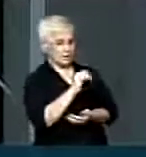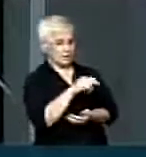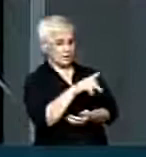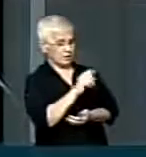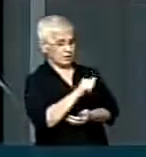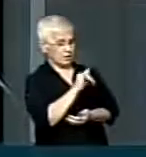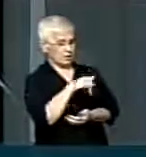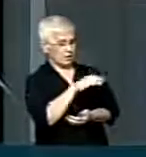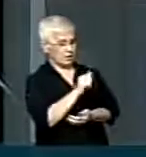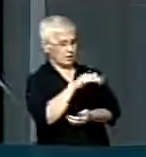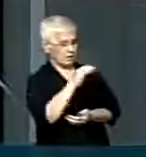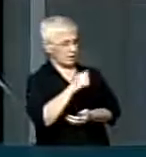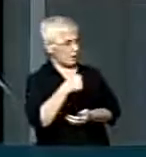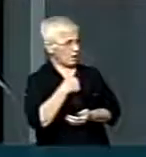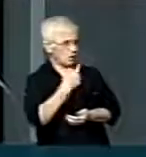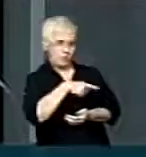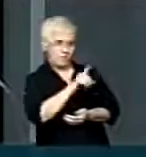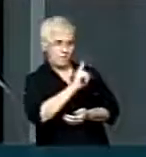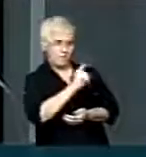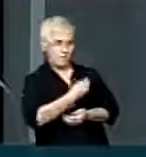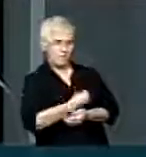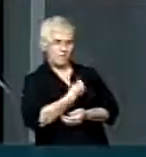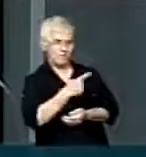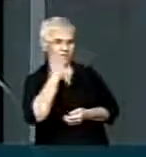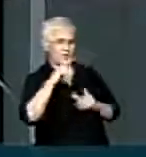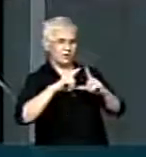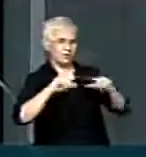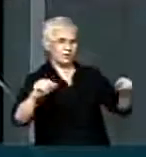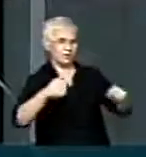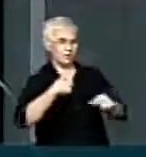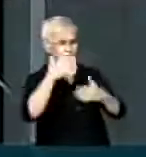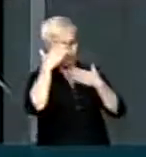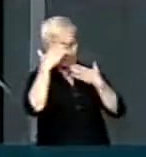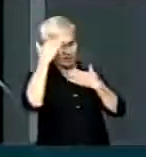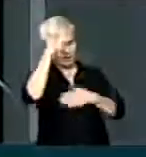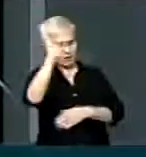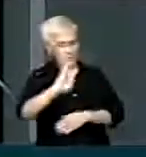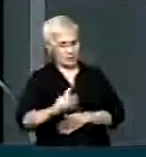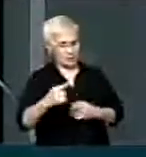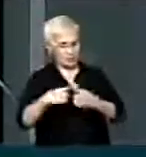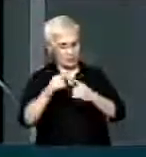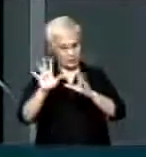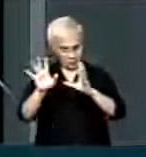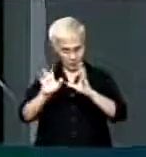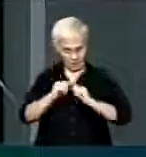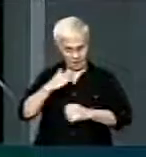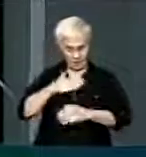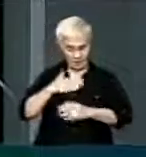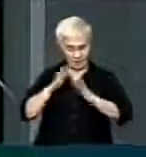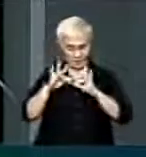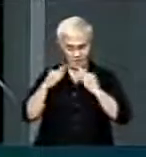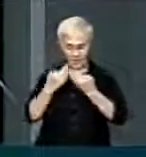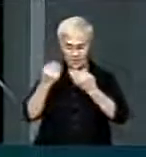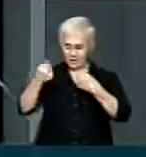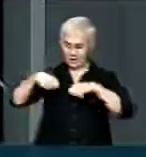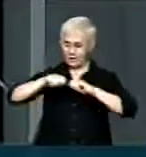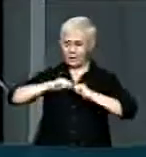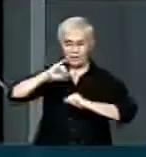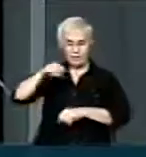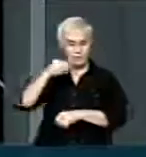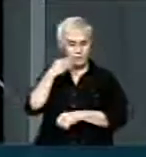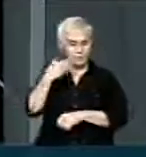Japão. Eu quero agradecer ao Brasil por ter acolhido a minha família, por me dar uma